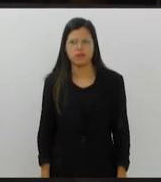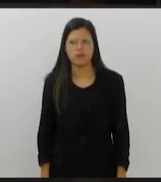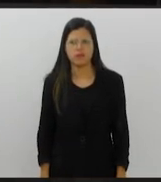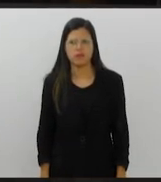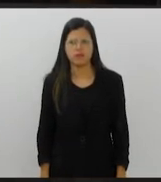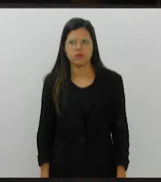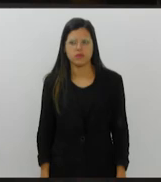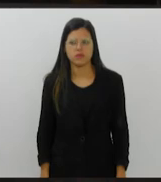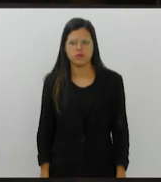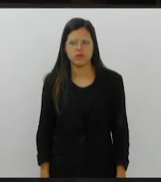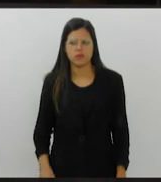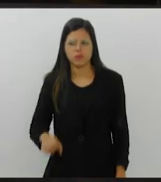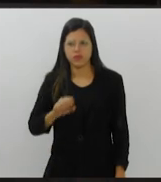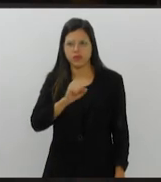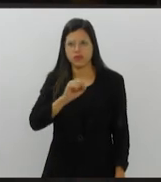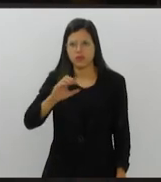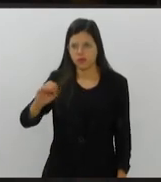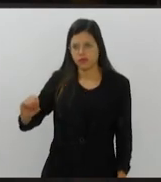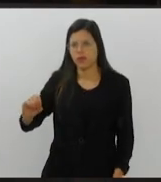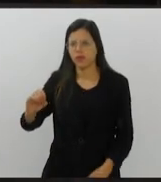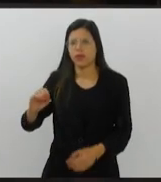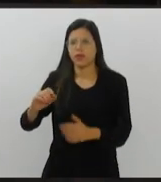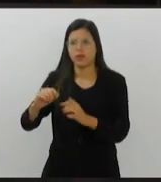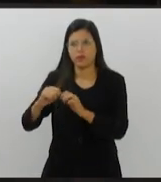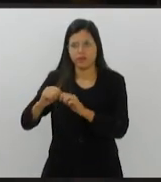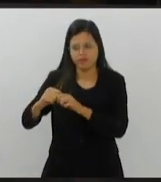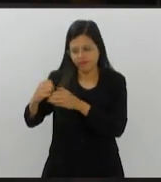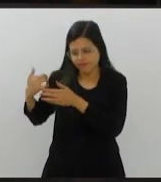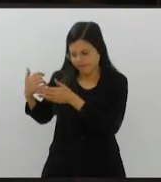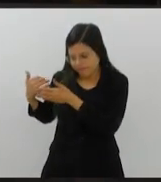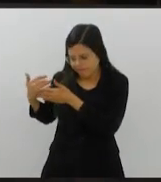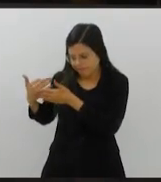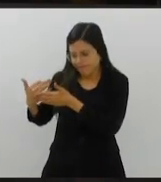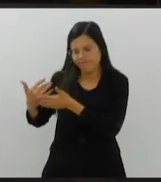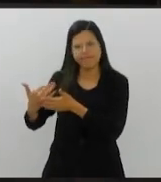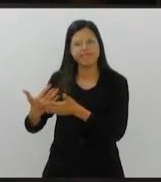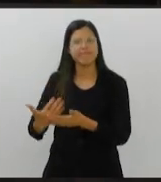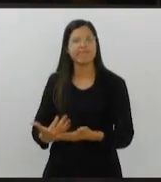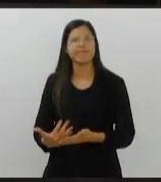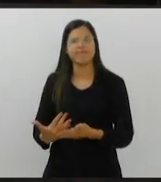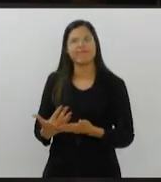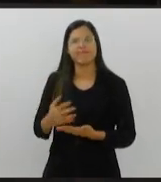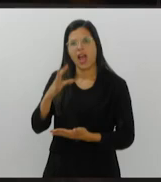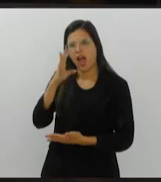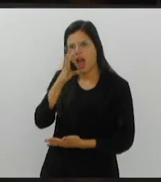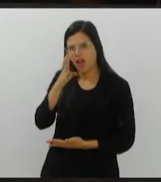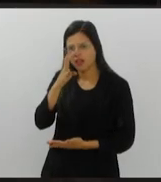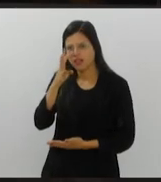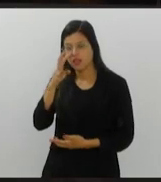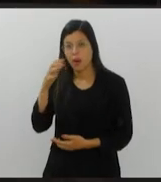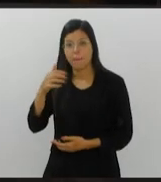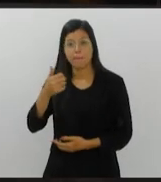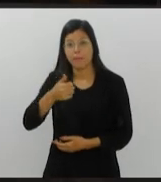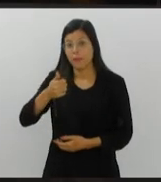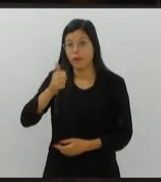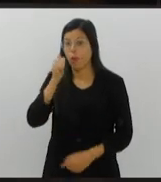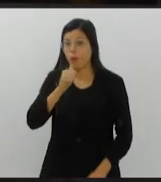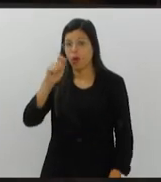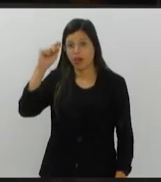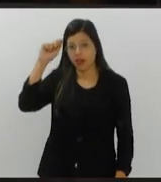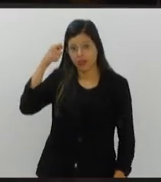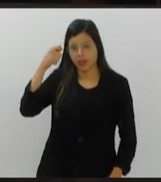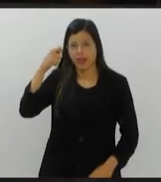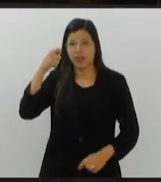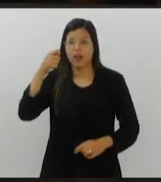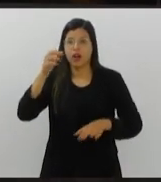octogenária que constituiu uma trajetória admirável, sendo a primeira mulher negra a se tornar